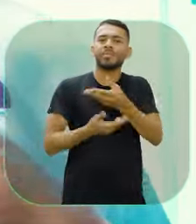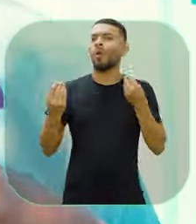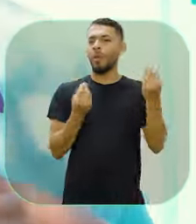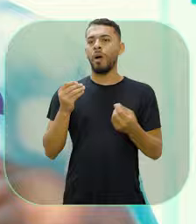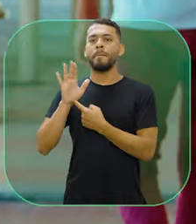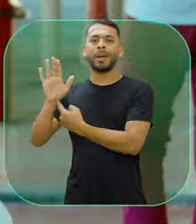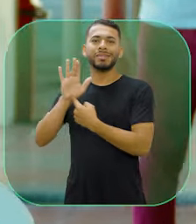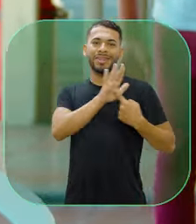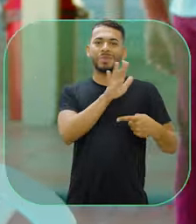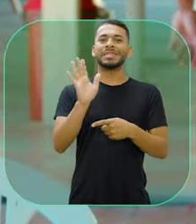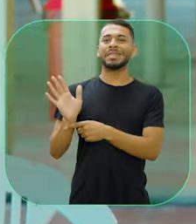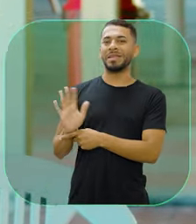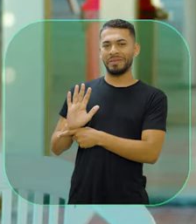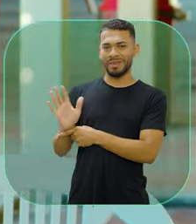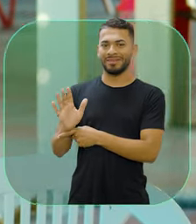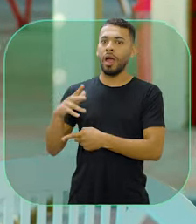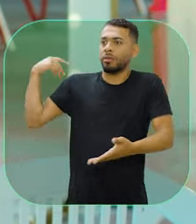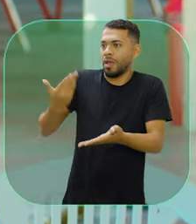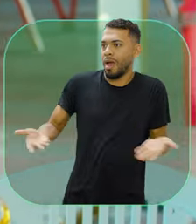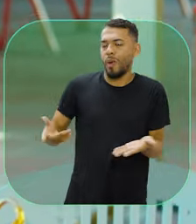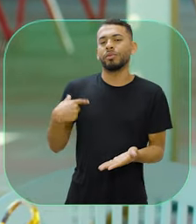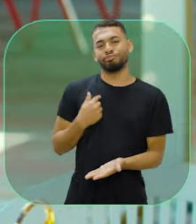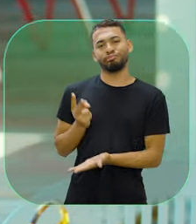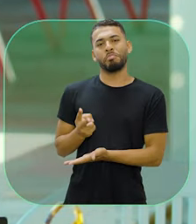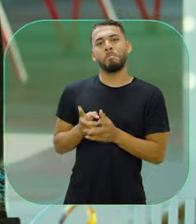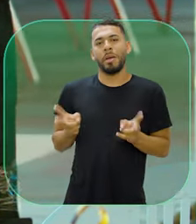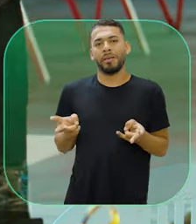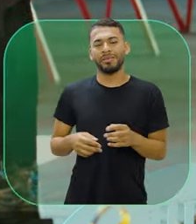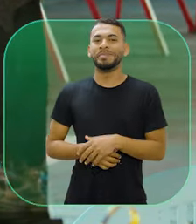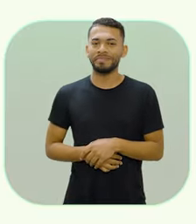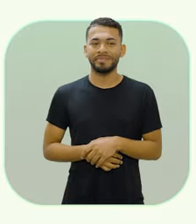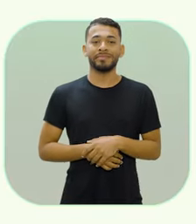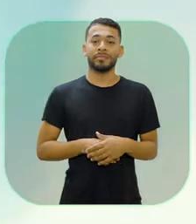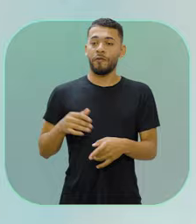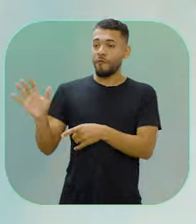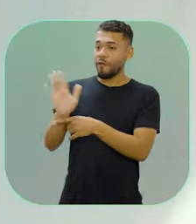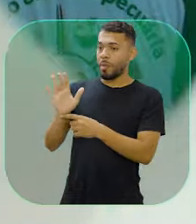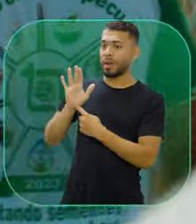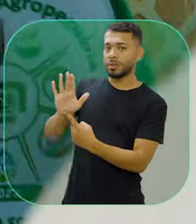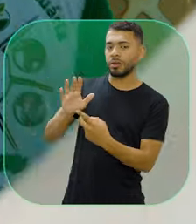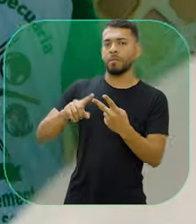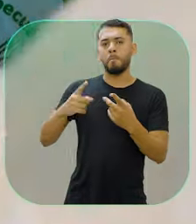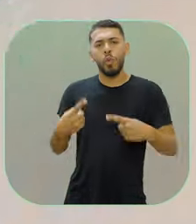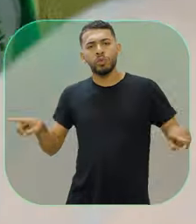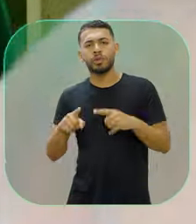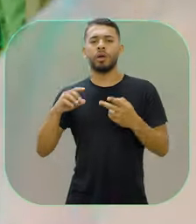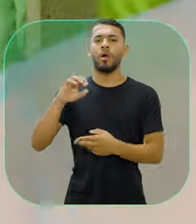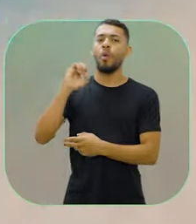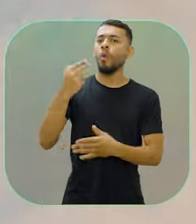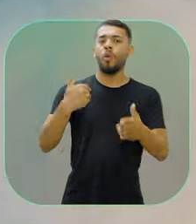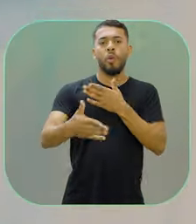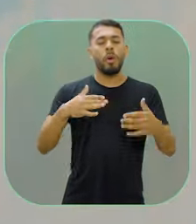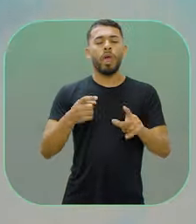por meio de apresentações do cinema, como é que a gente faz até hoje. Logo após da apresentação do filme, música ou